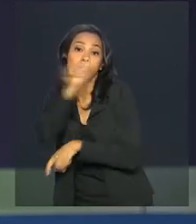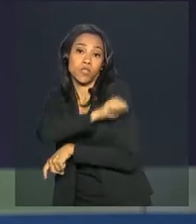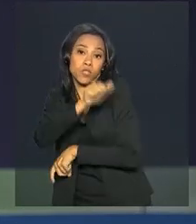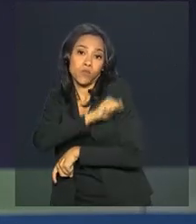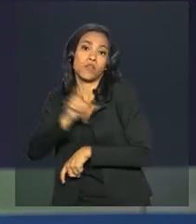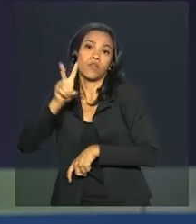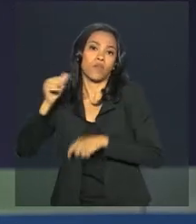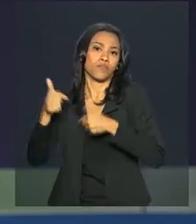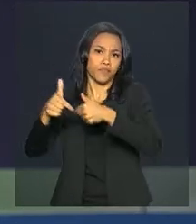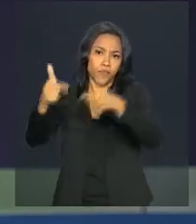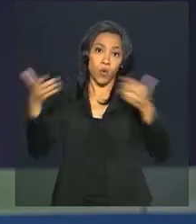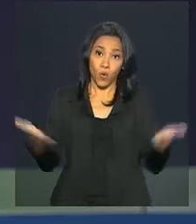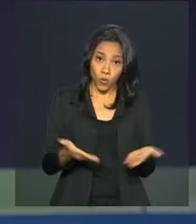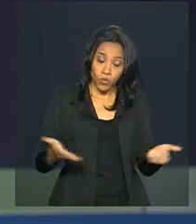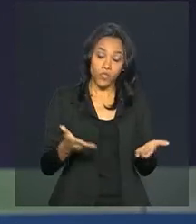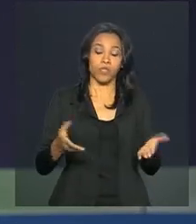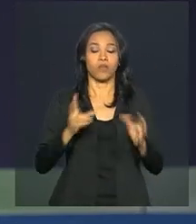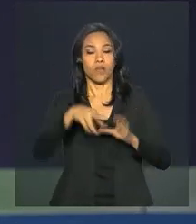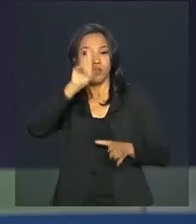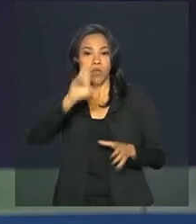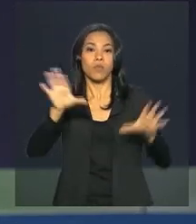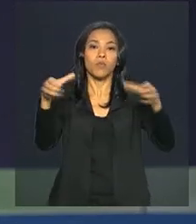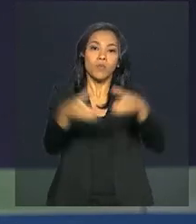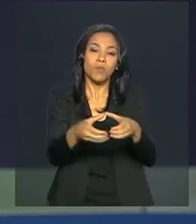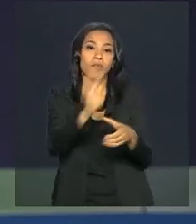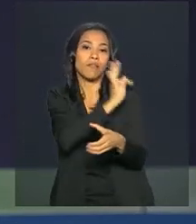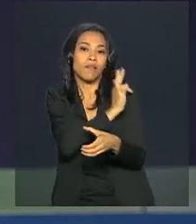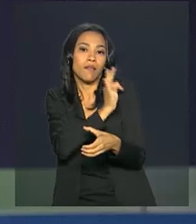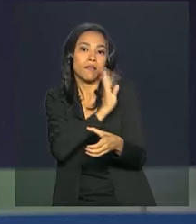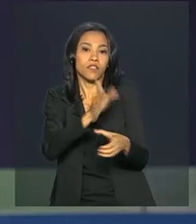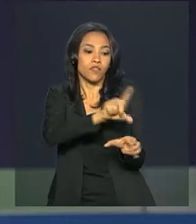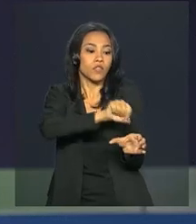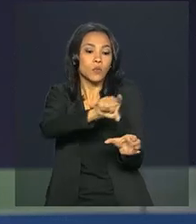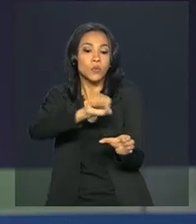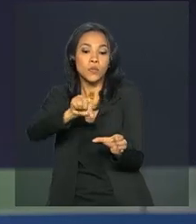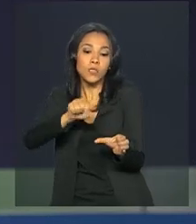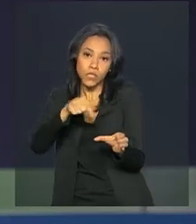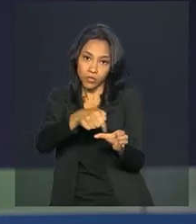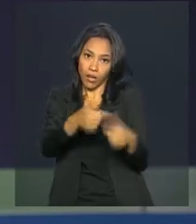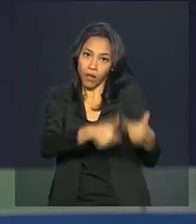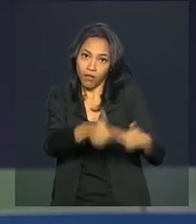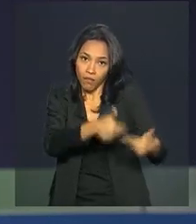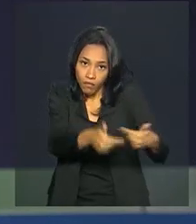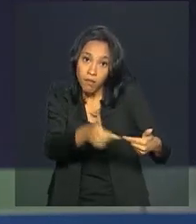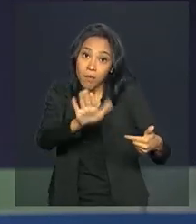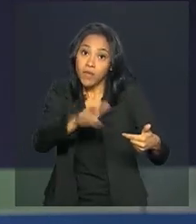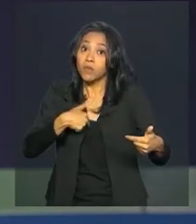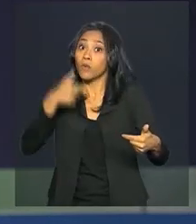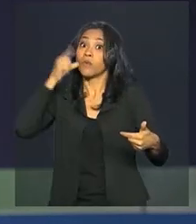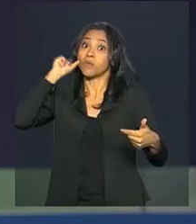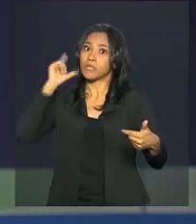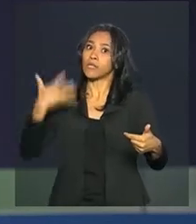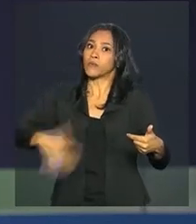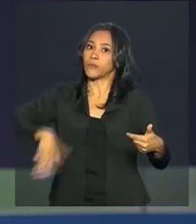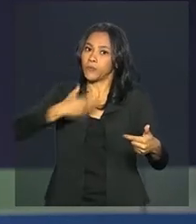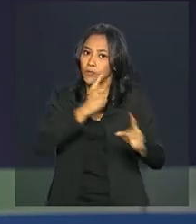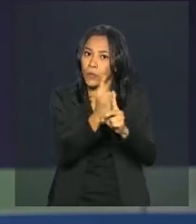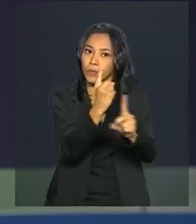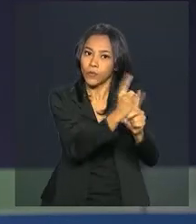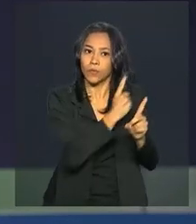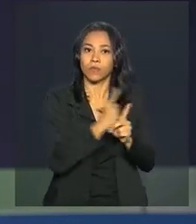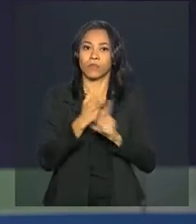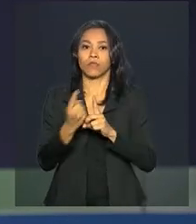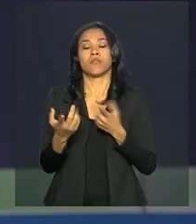sob responsabilidade dos técnicos que foram nomeados para o governo de transição. Mas ontem foi um dia de muitos encontros. A